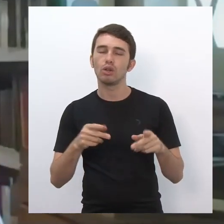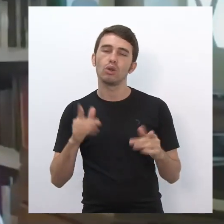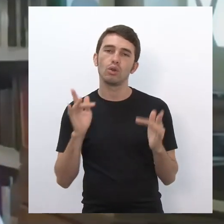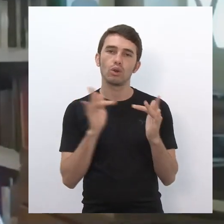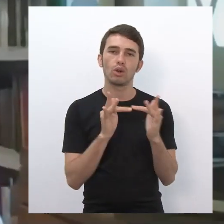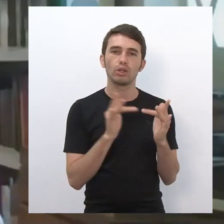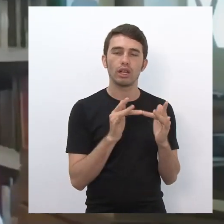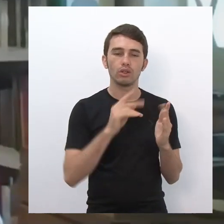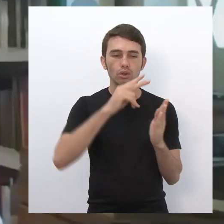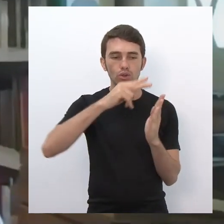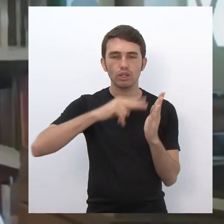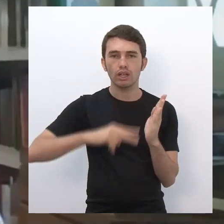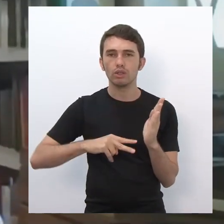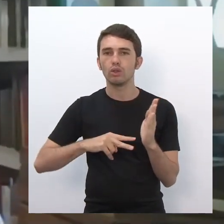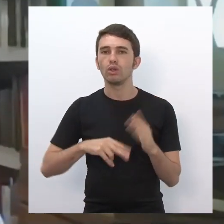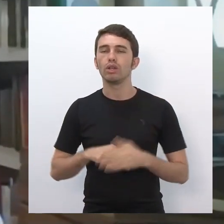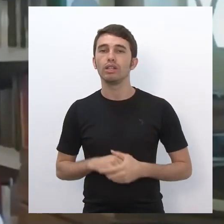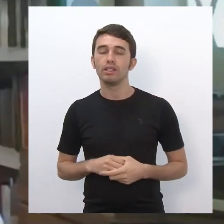leitores,